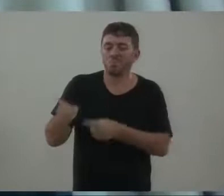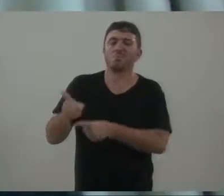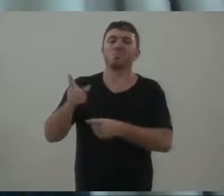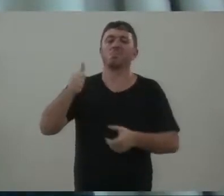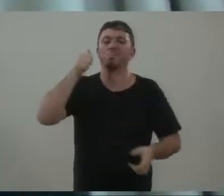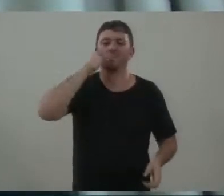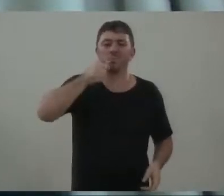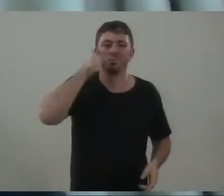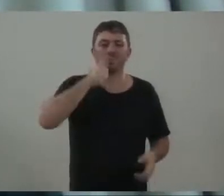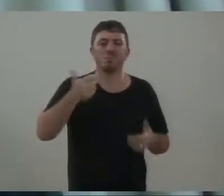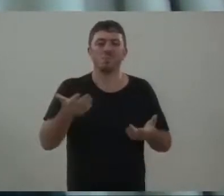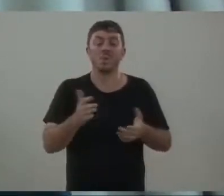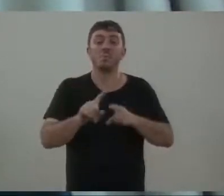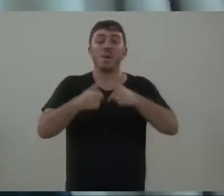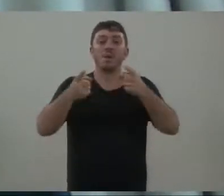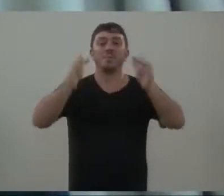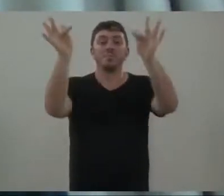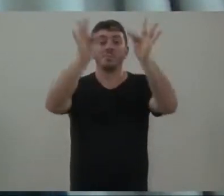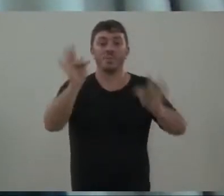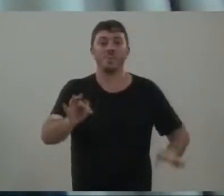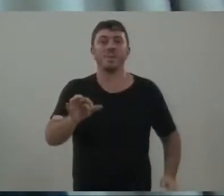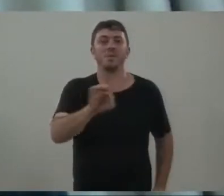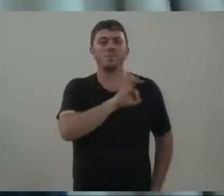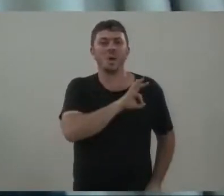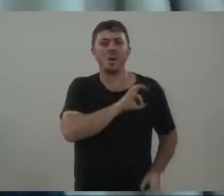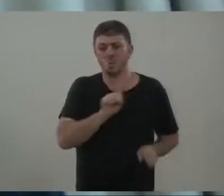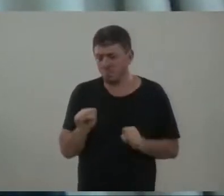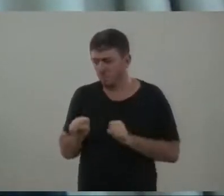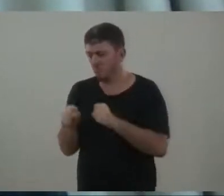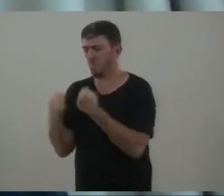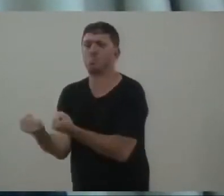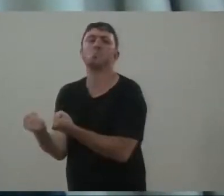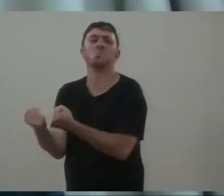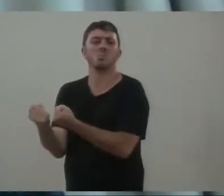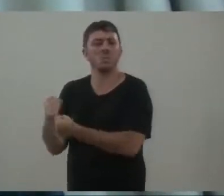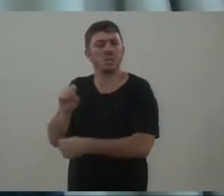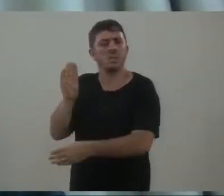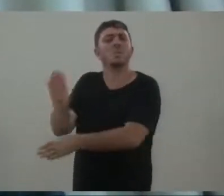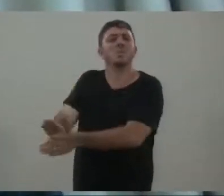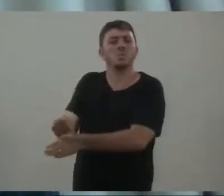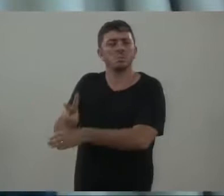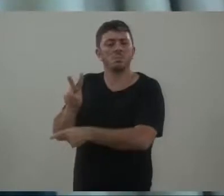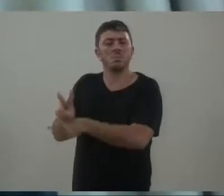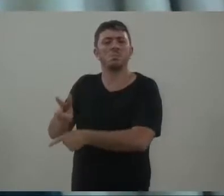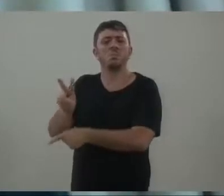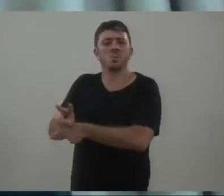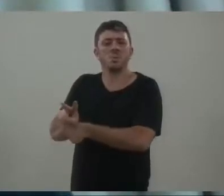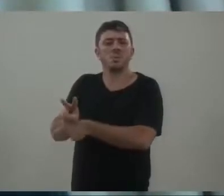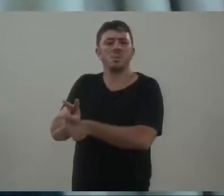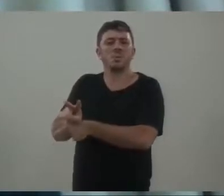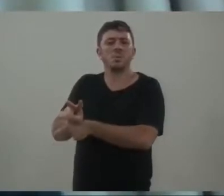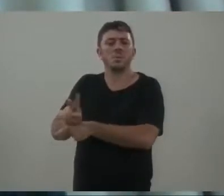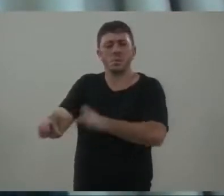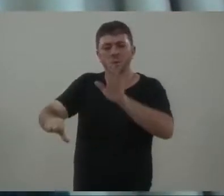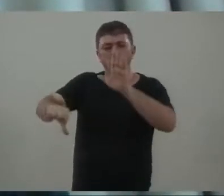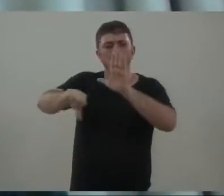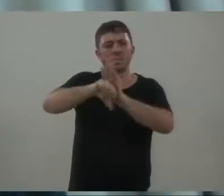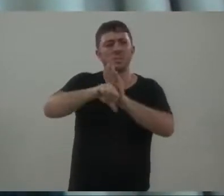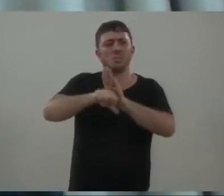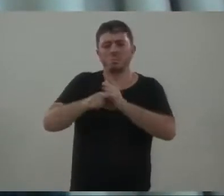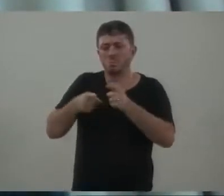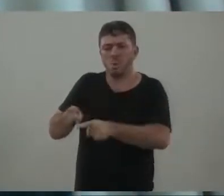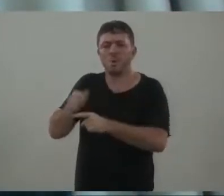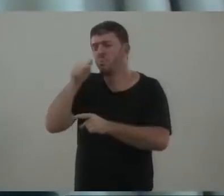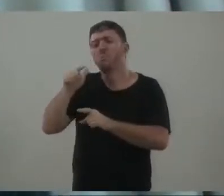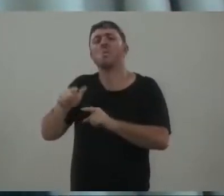ficamos felizes em poder contribuir no combate desse tipo de violência, esse tipo de crime,